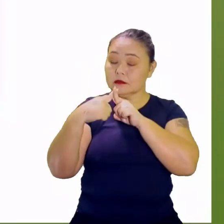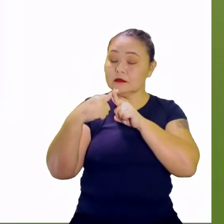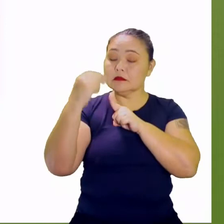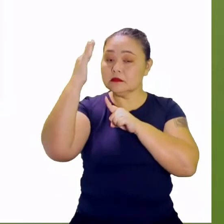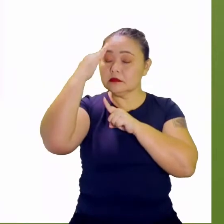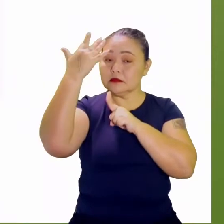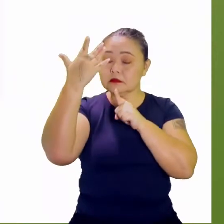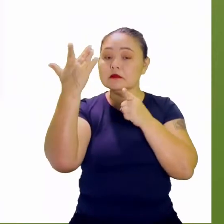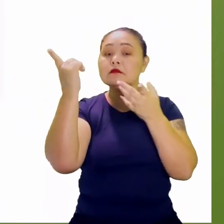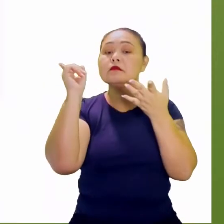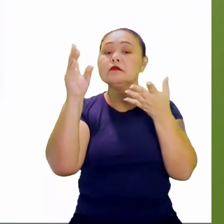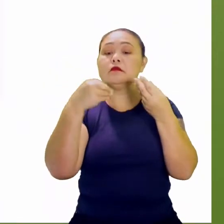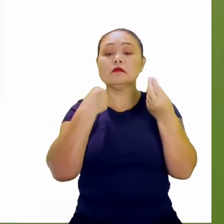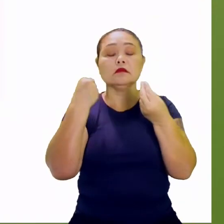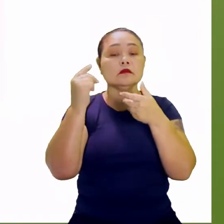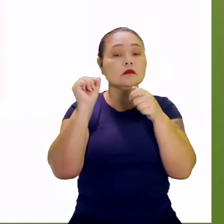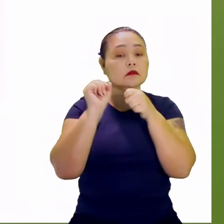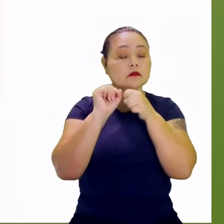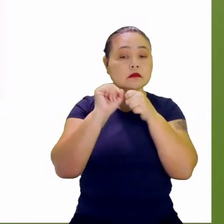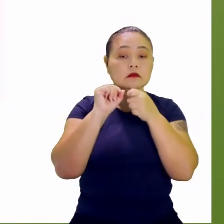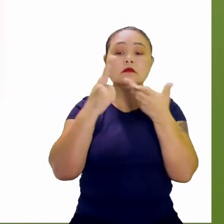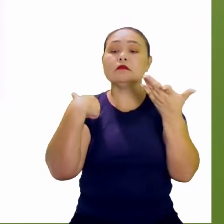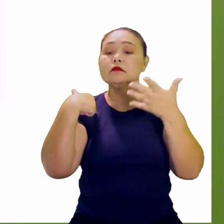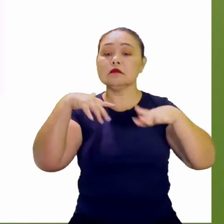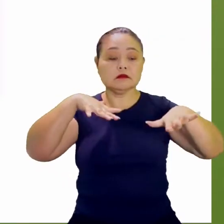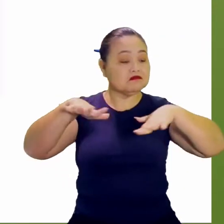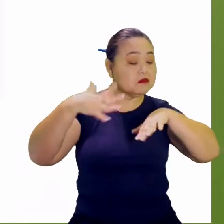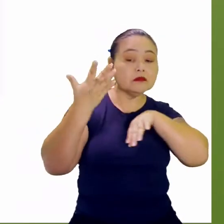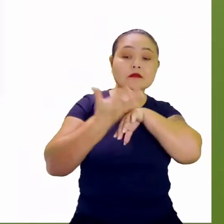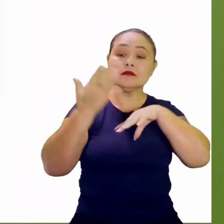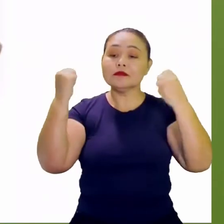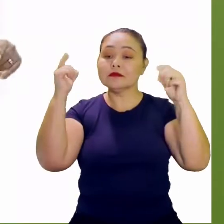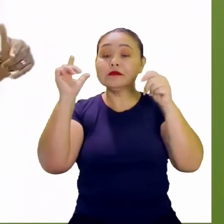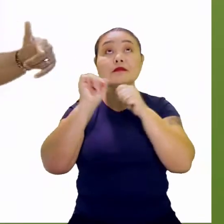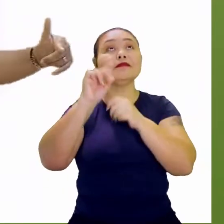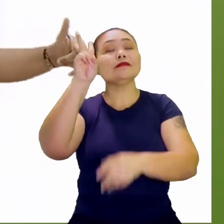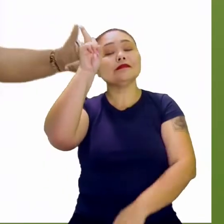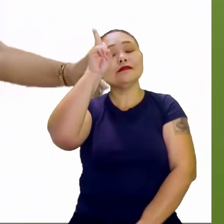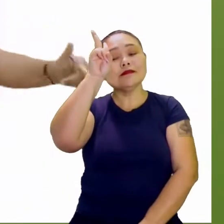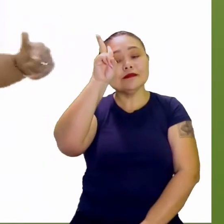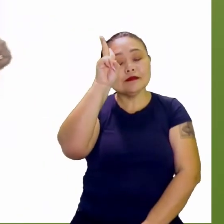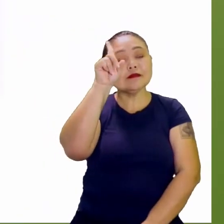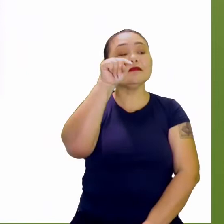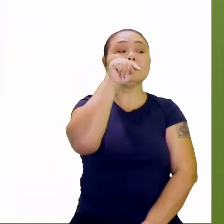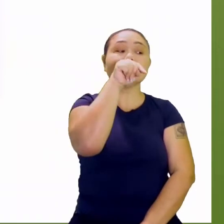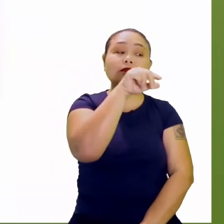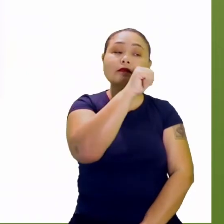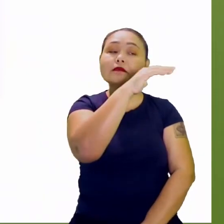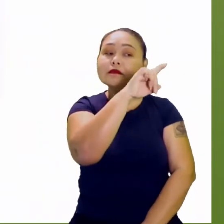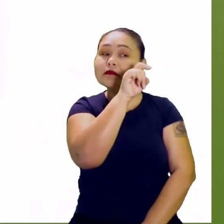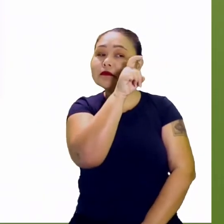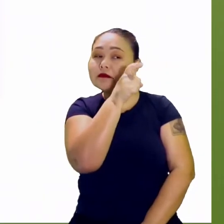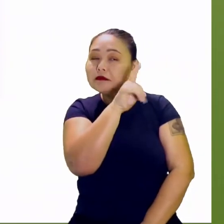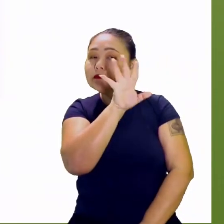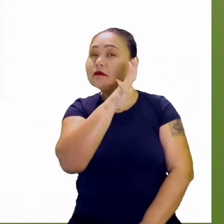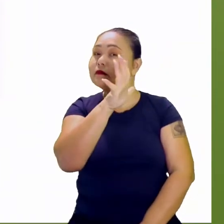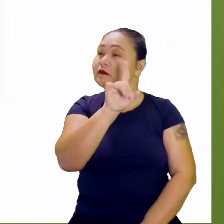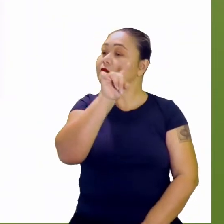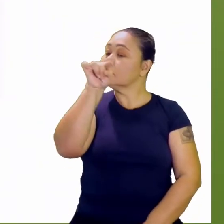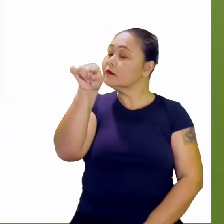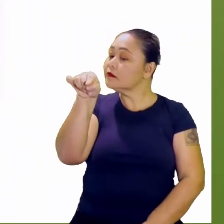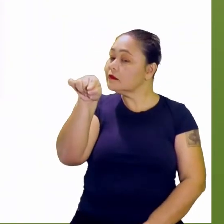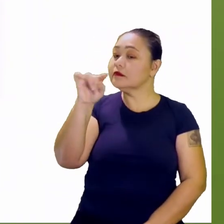entender exatamente agora quando você estiver fazendo o exercício, você vai lembrar, agora eu estou na ação X, agora eu estou na